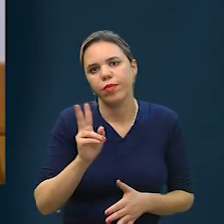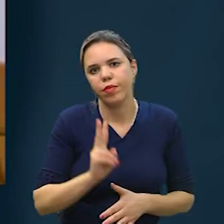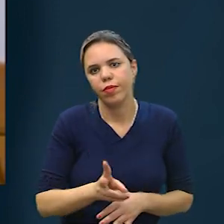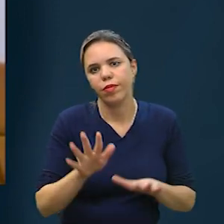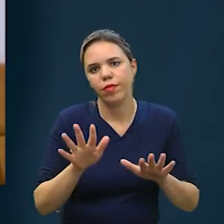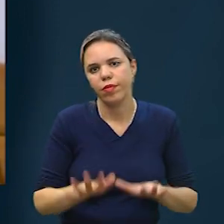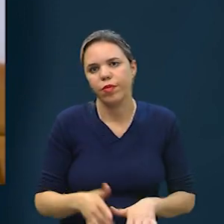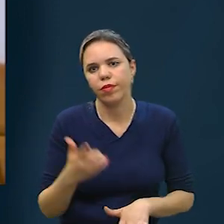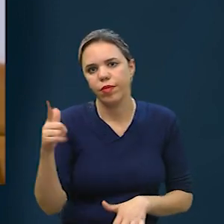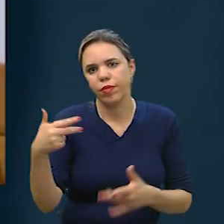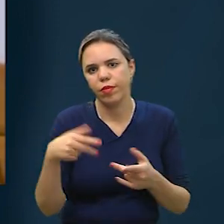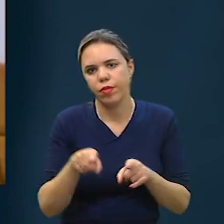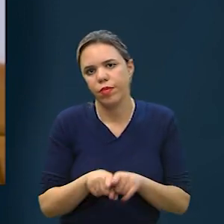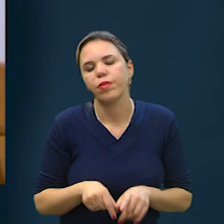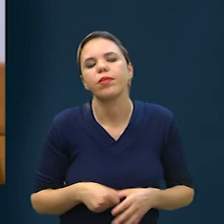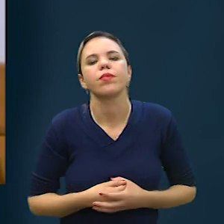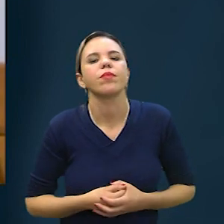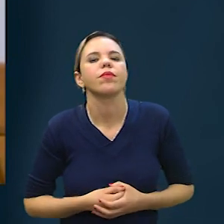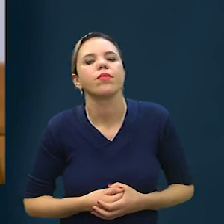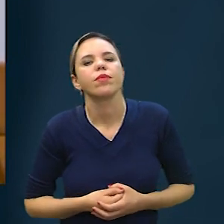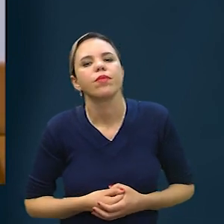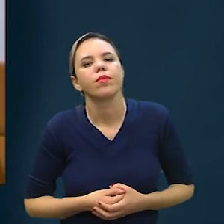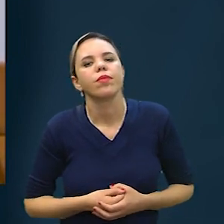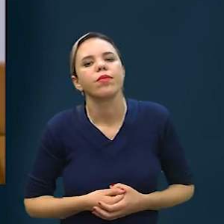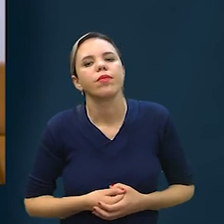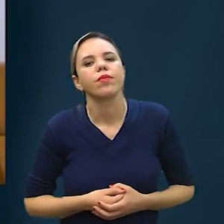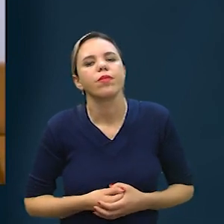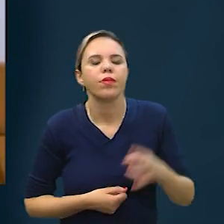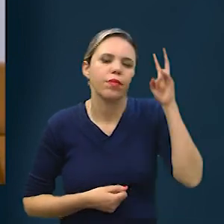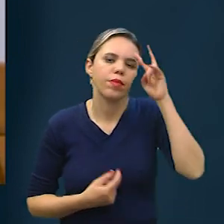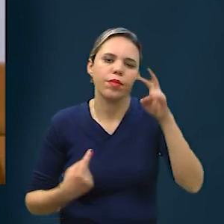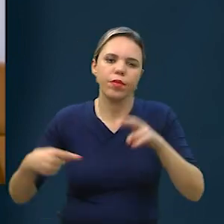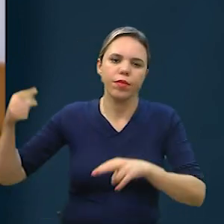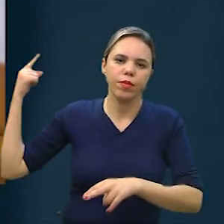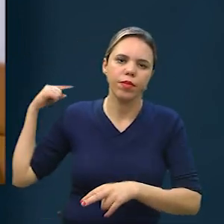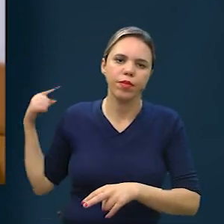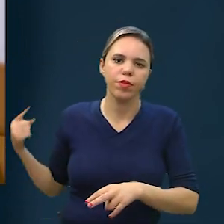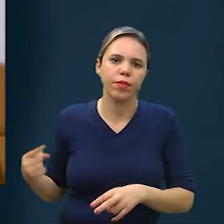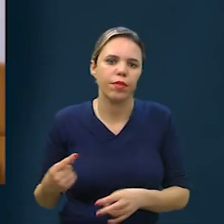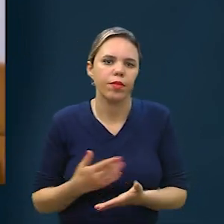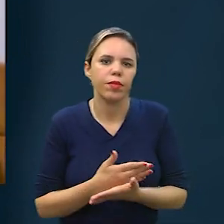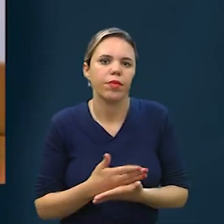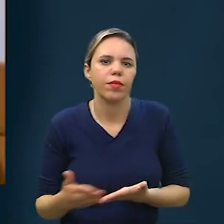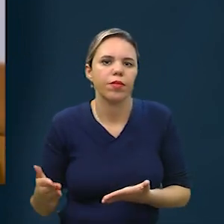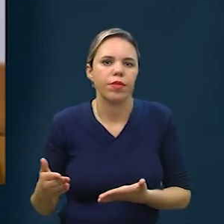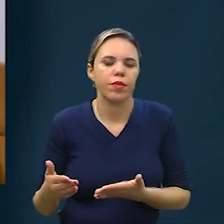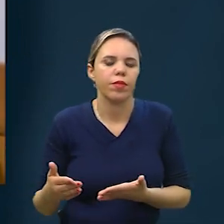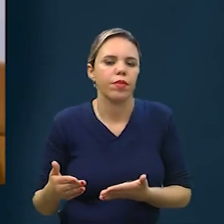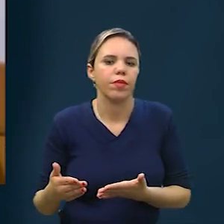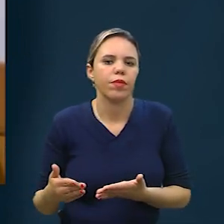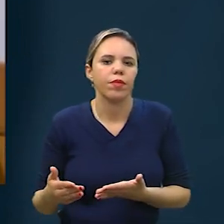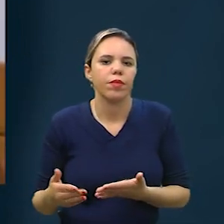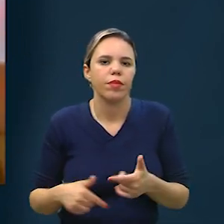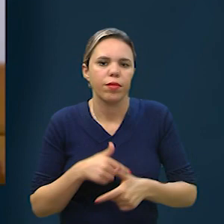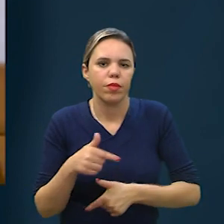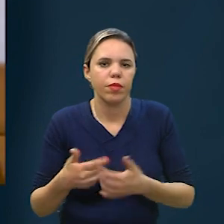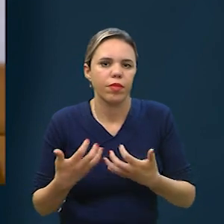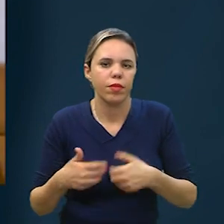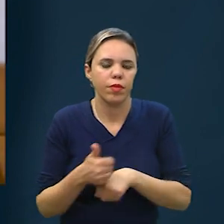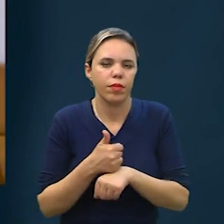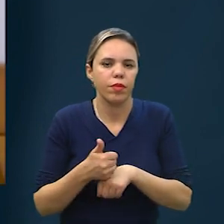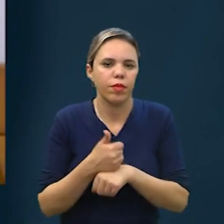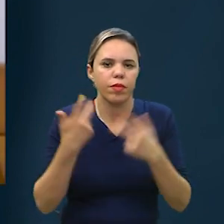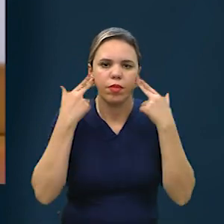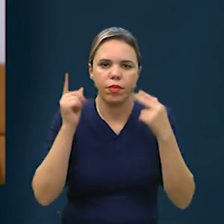veio para ficar, por uma outra questão também, viu, Mirna? Eu me lembro que quando eu comecei como cabeleireira, não se